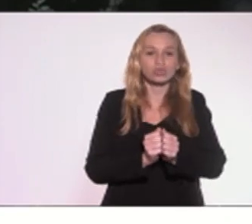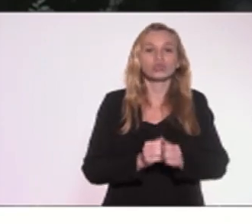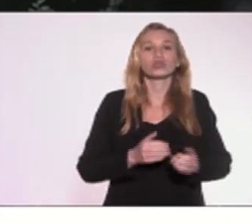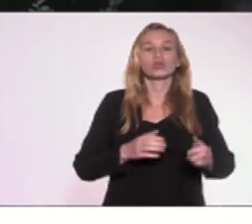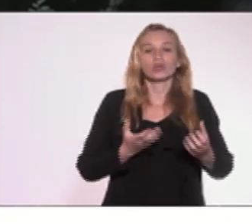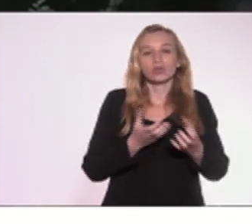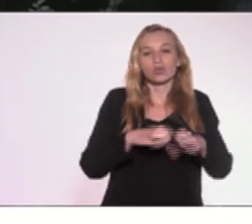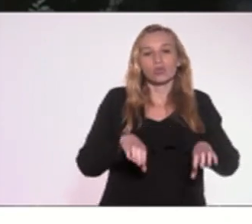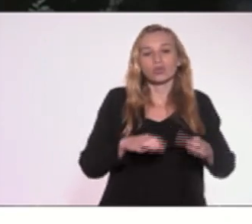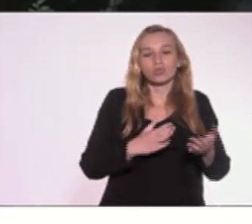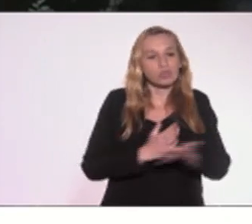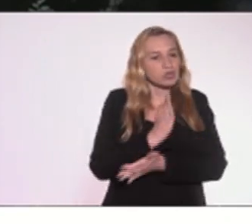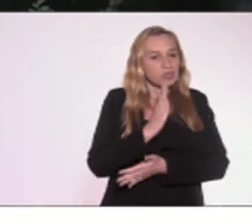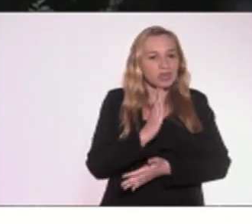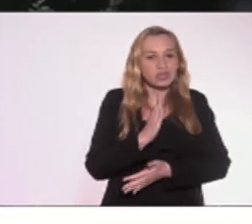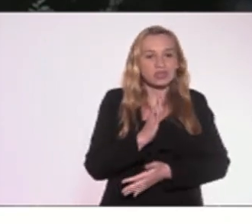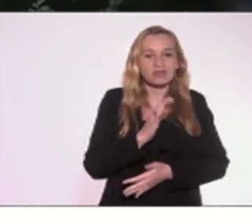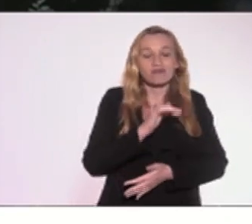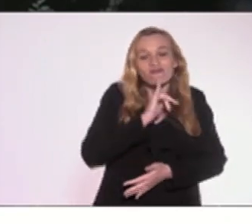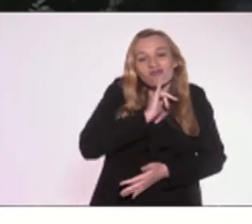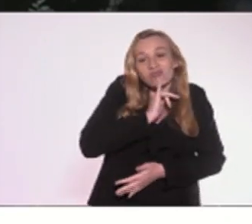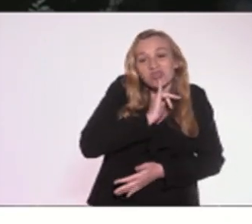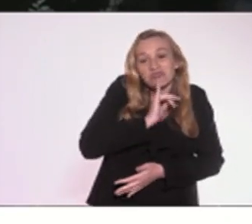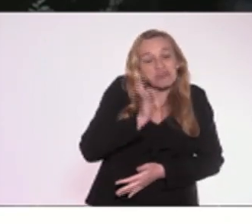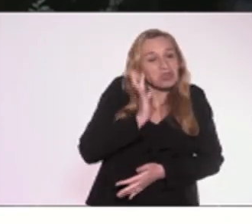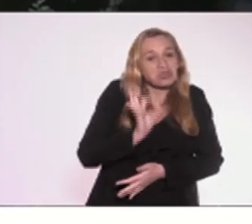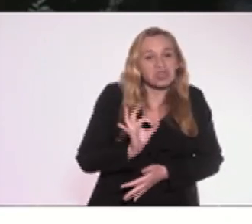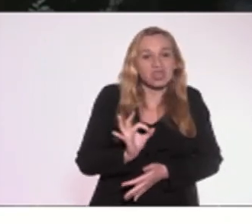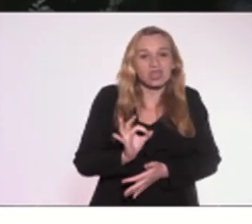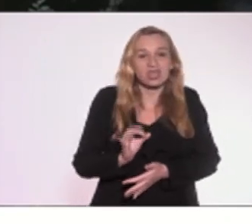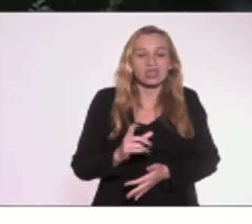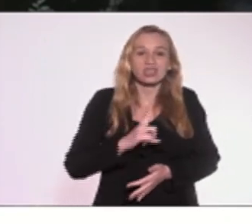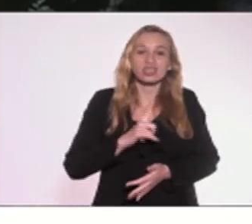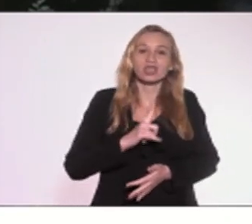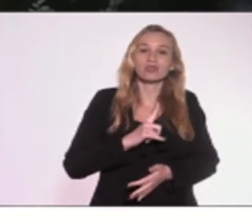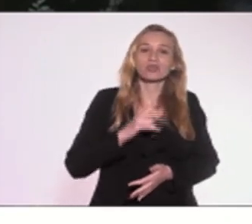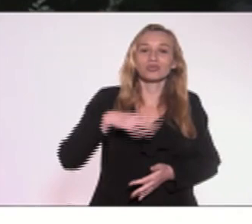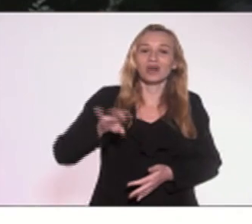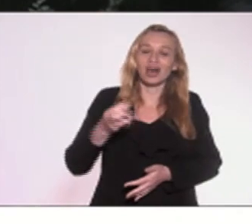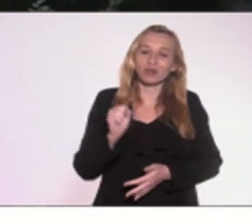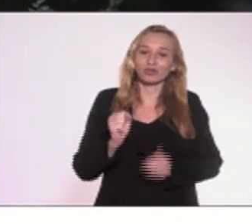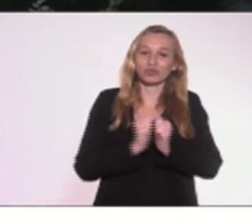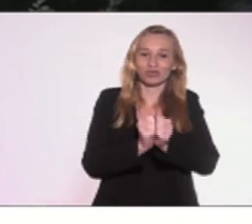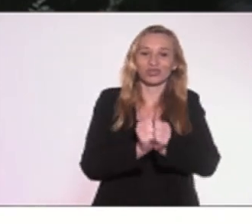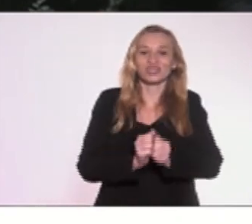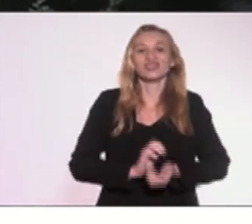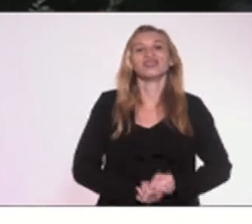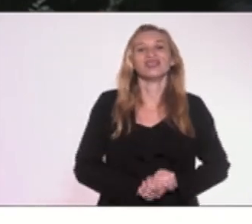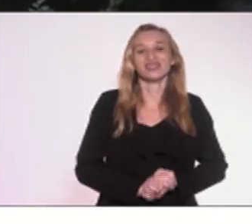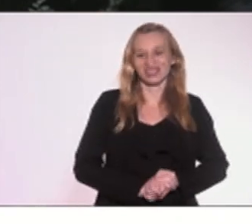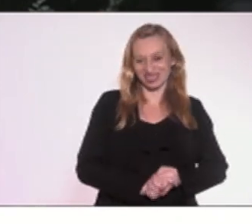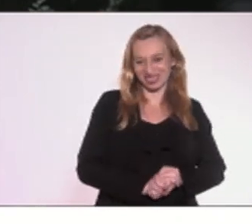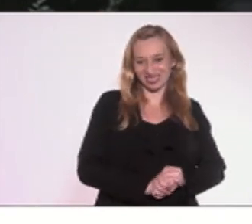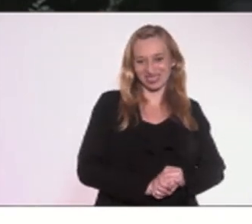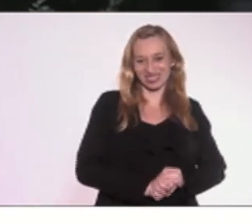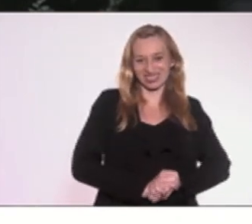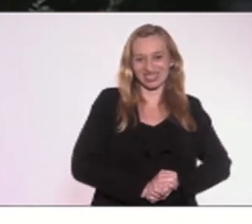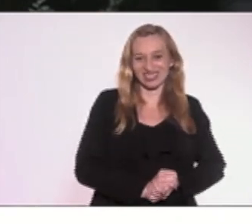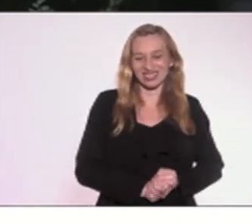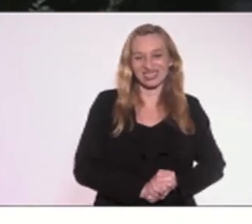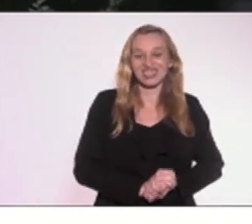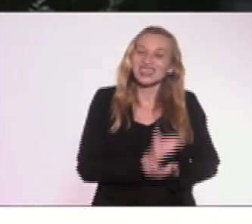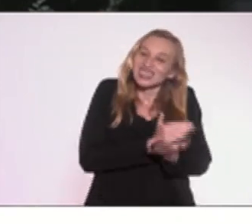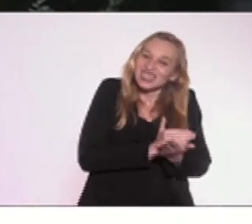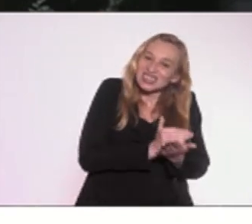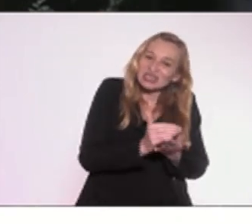concurso público, infelizmente ou não, temos aqui agora o Marcos Vinícius. E aí